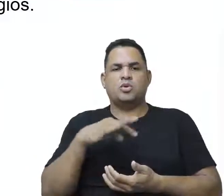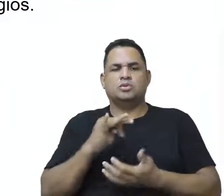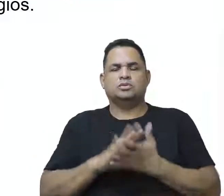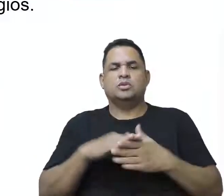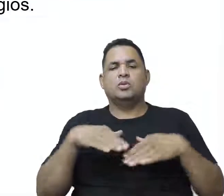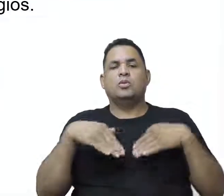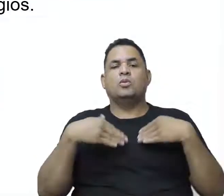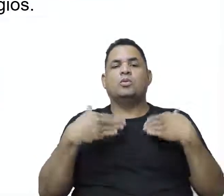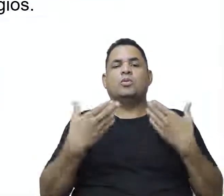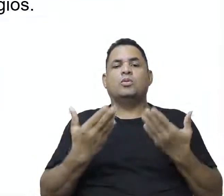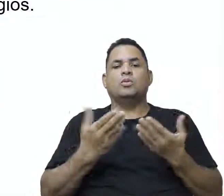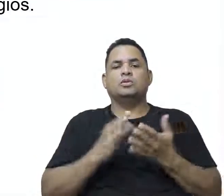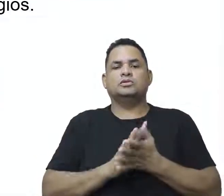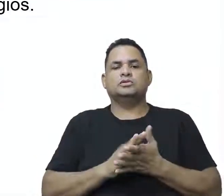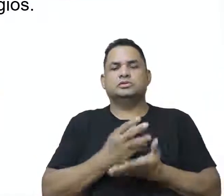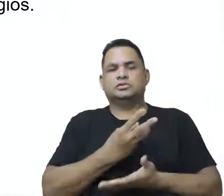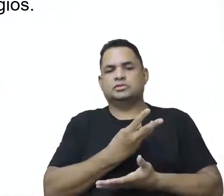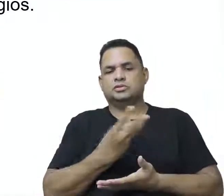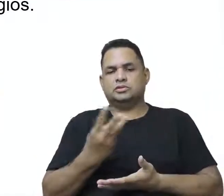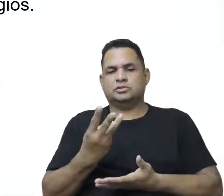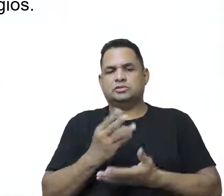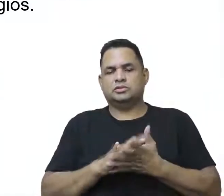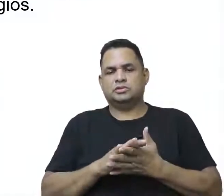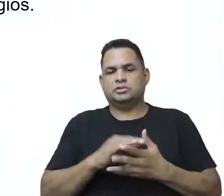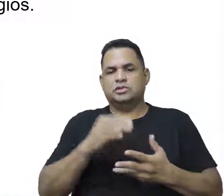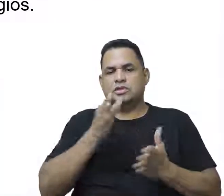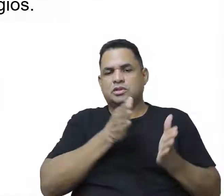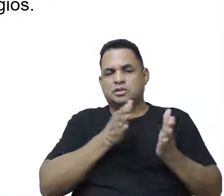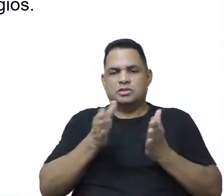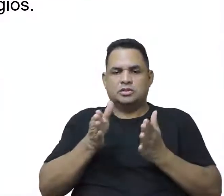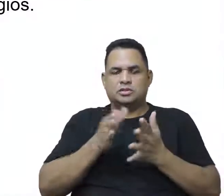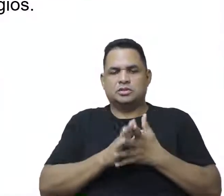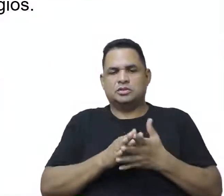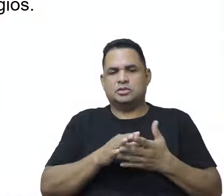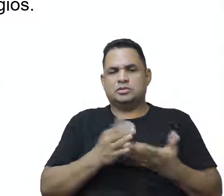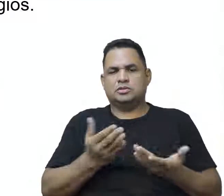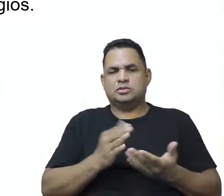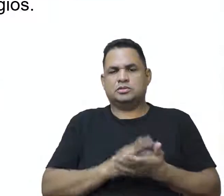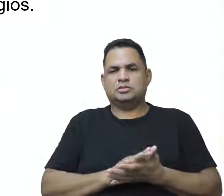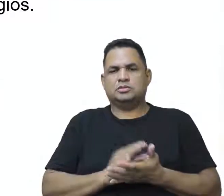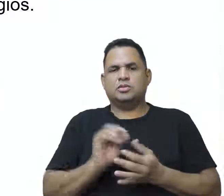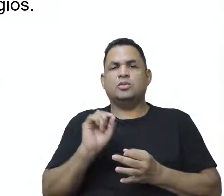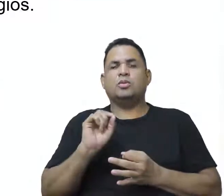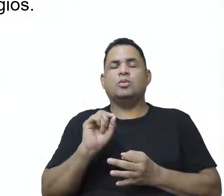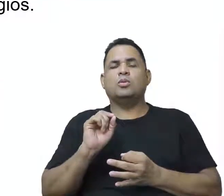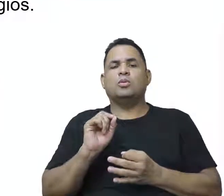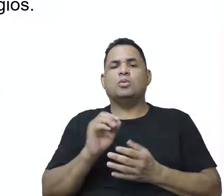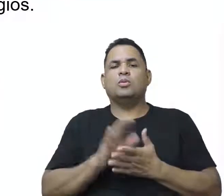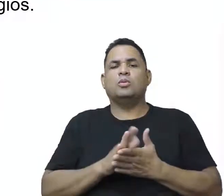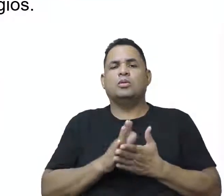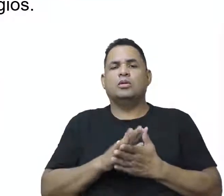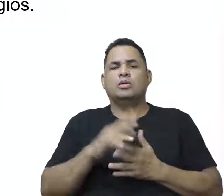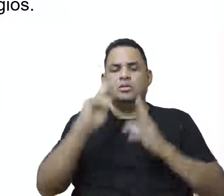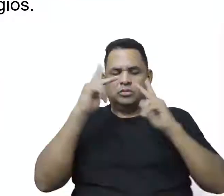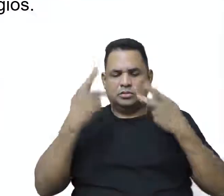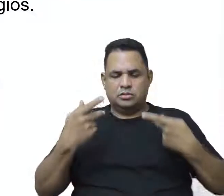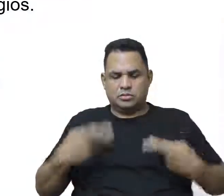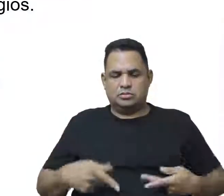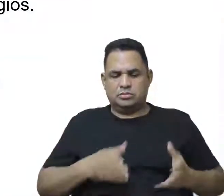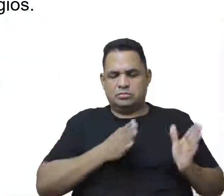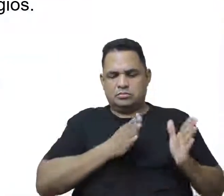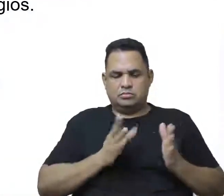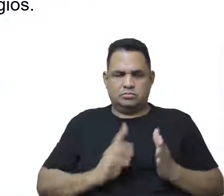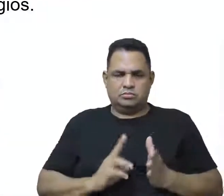quais são os 3 estágios, né, para o Comte do que a humanidade percorreu, né,